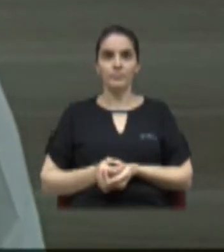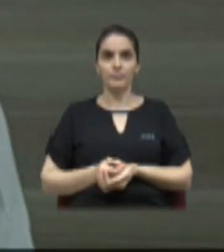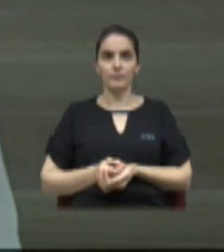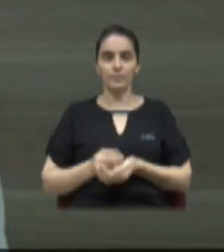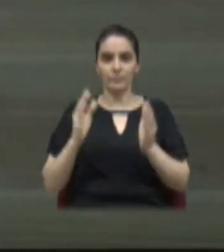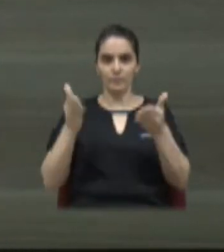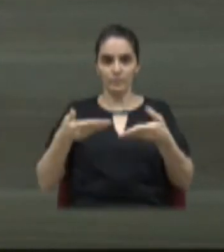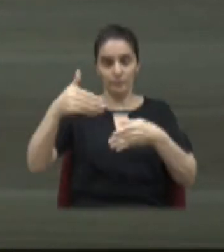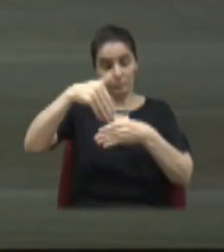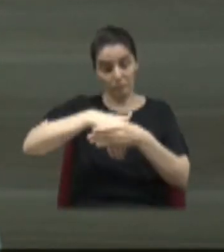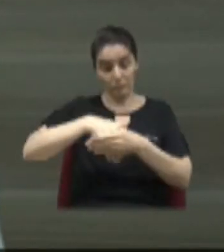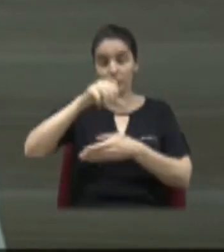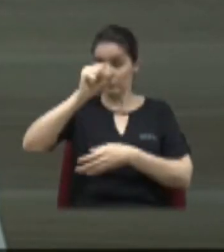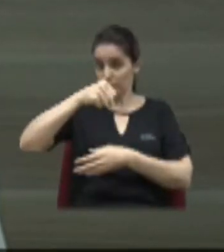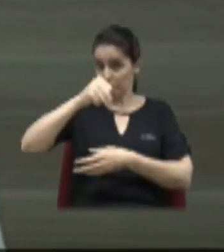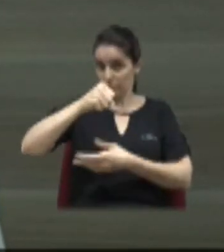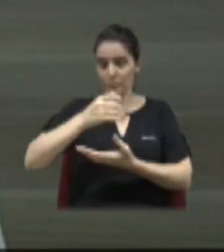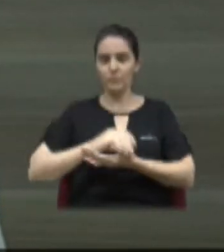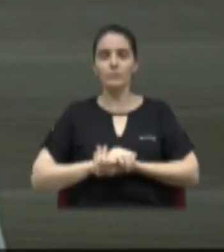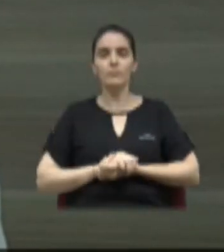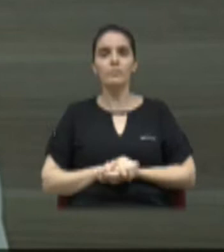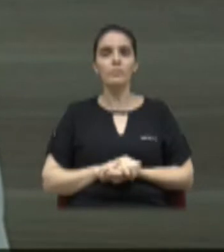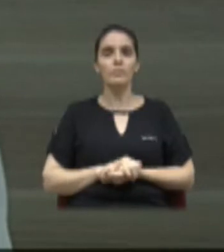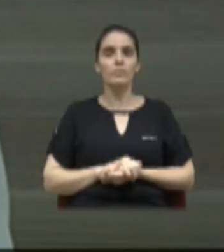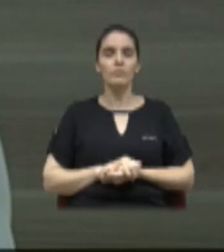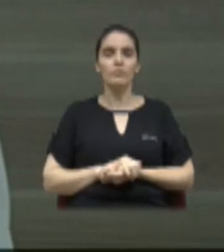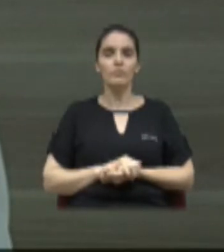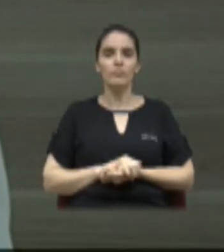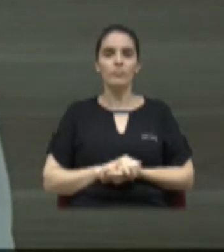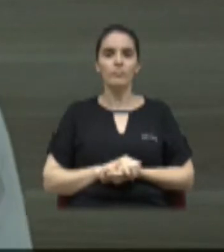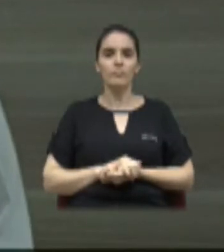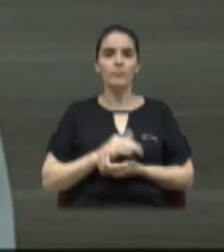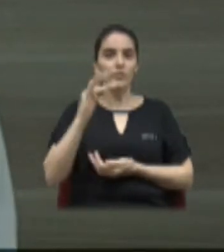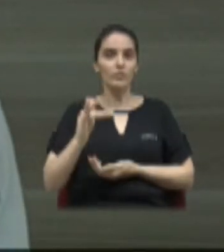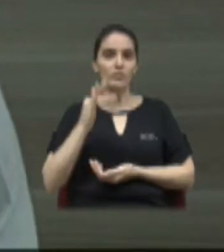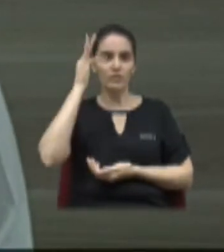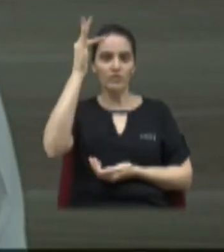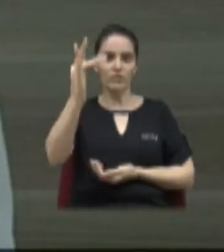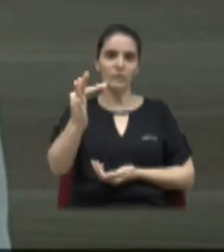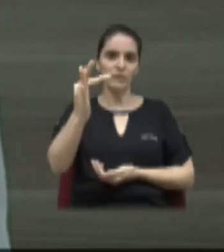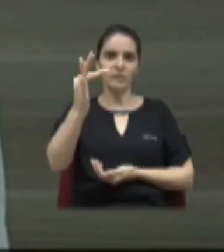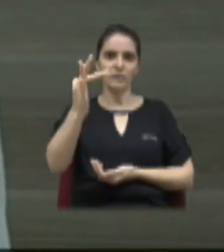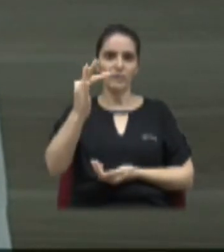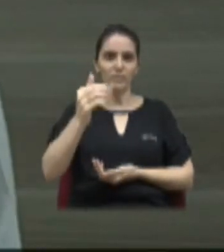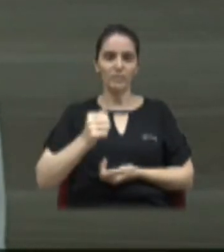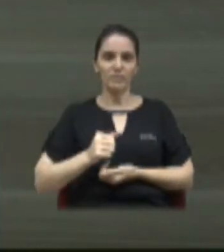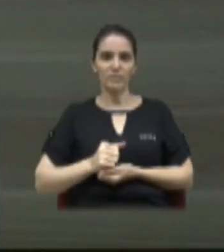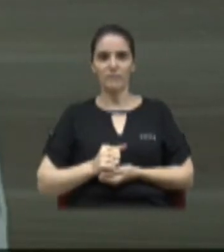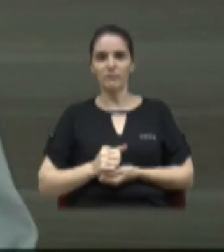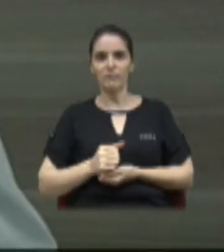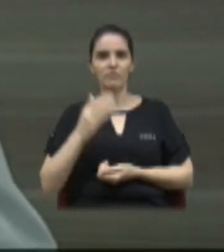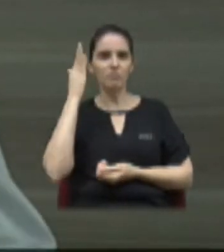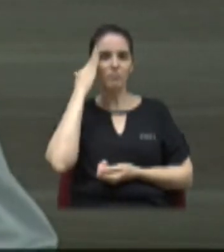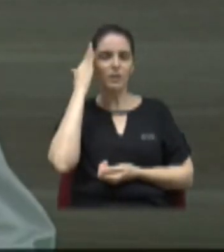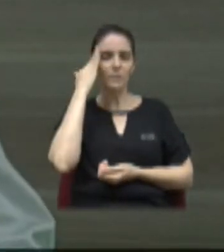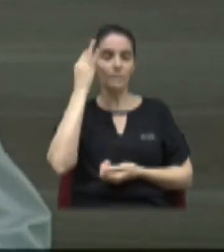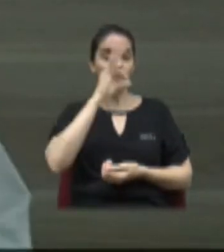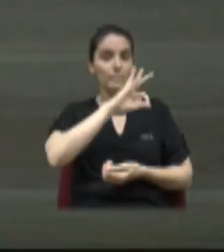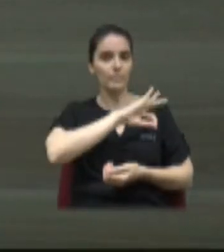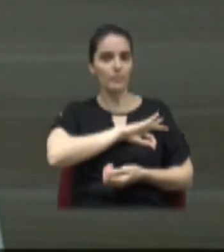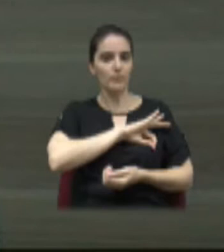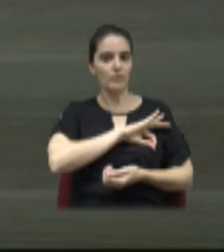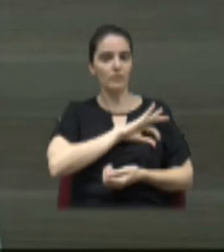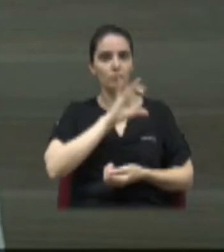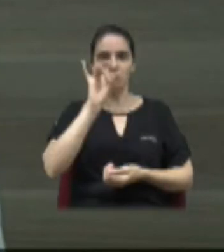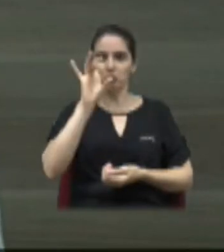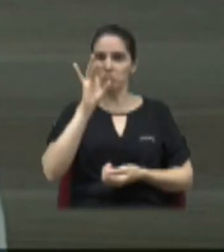antecipo o meu voto com louvor, e que a gente possa um dia, Paulo, reconhecer a Polícia Militar, não só com as